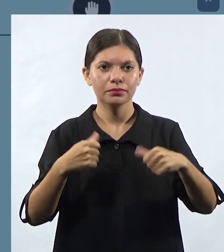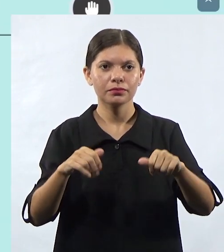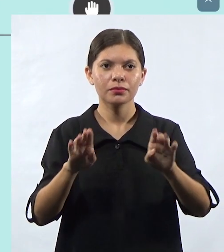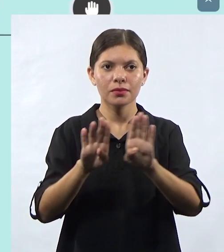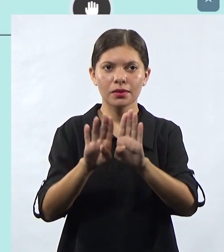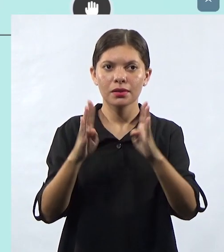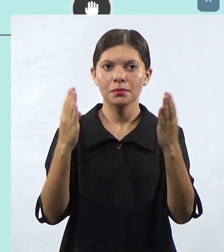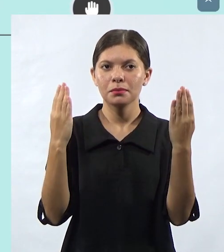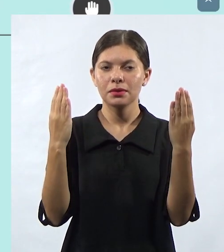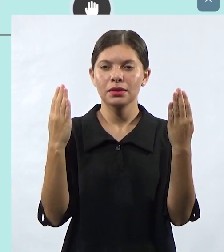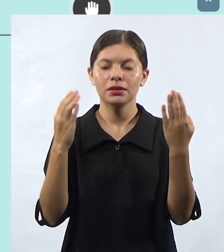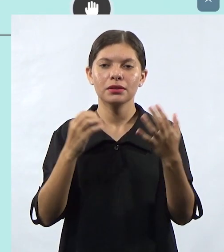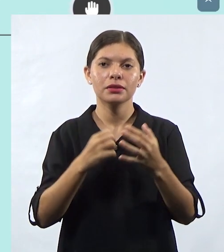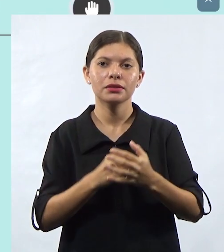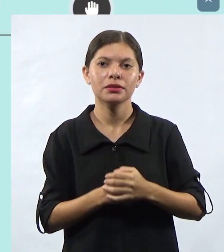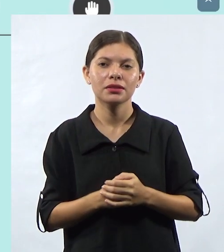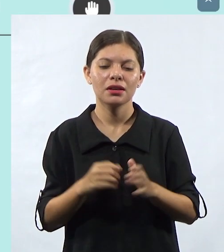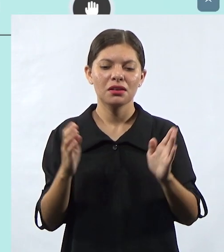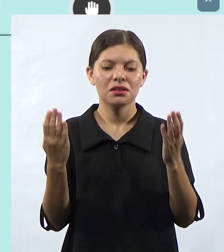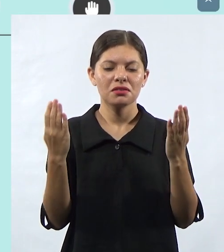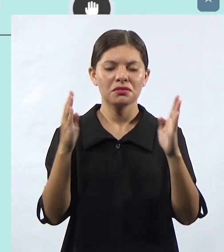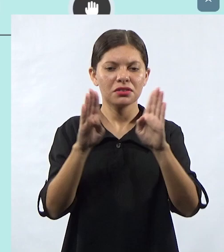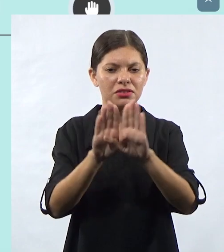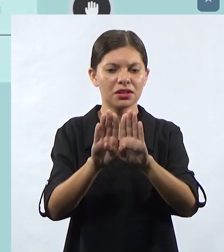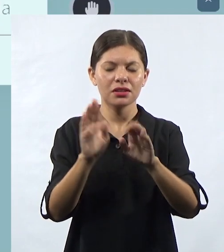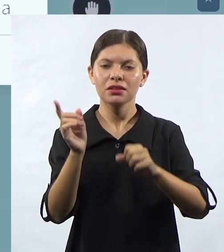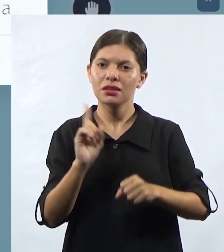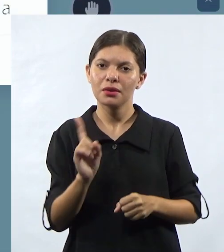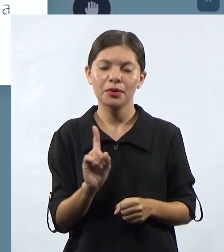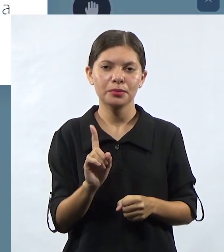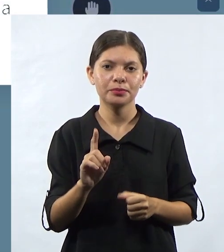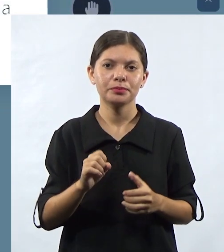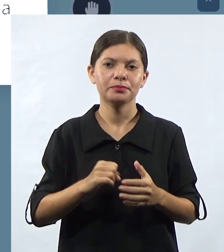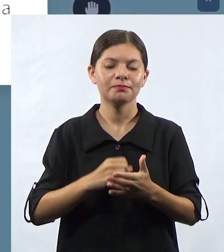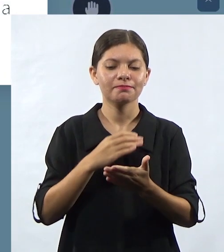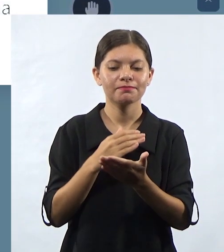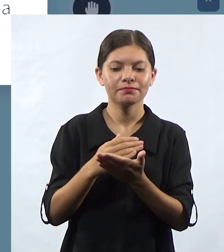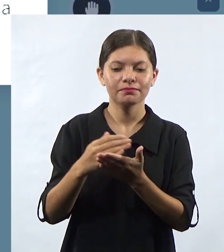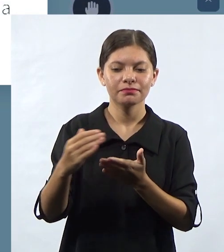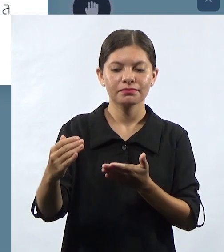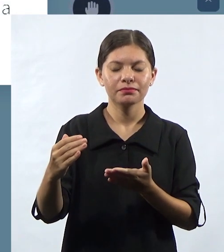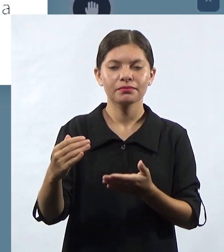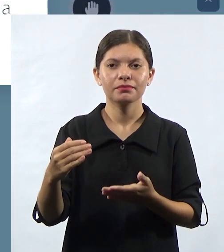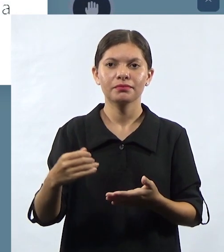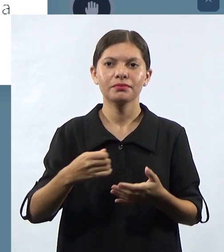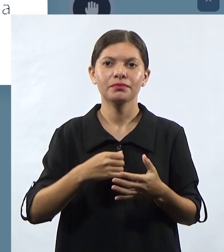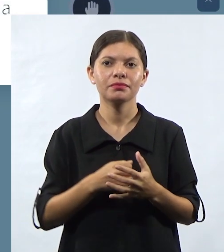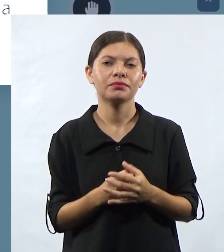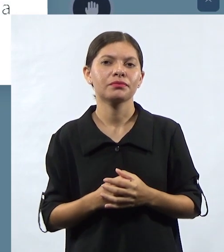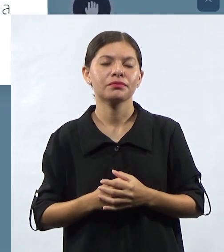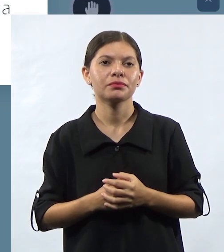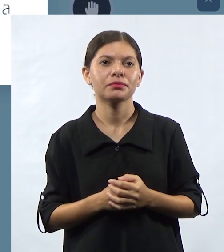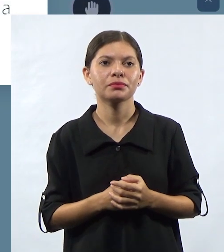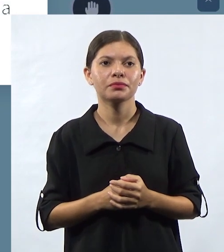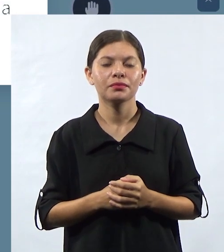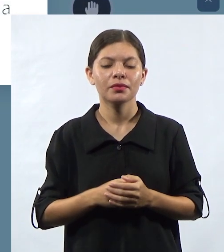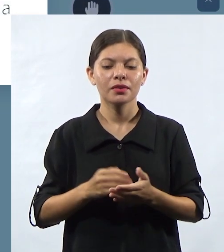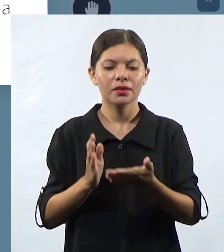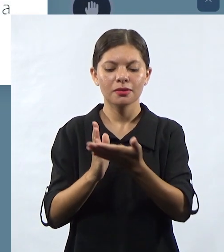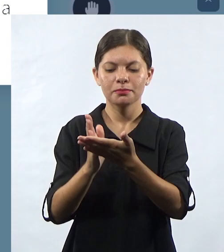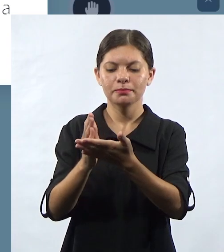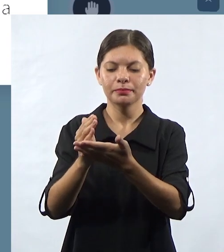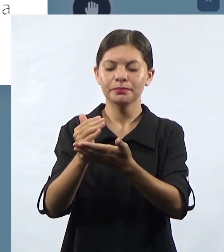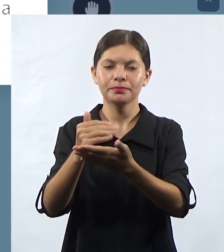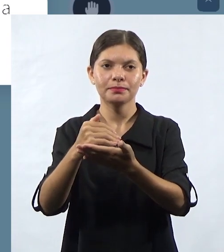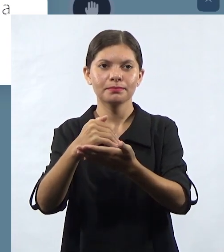ser questões fechadas. Então, no nosso percurso aqui, o começo é, né, coletar a